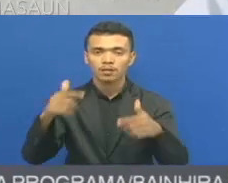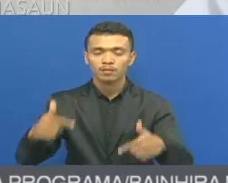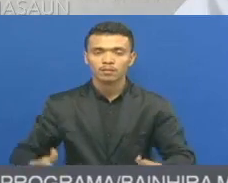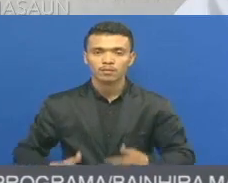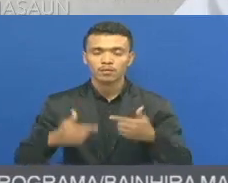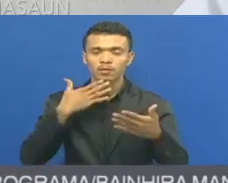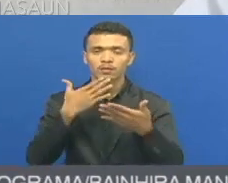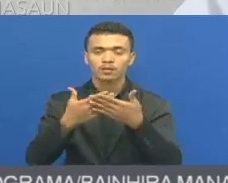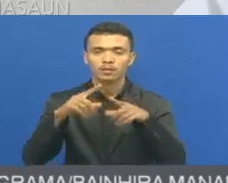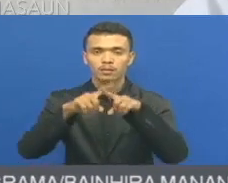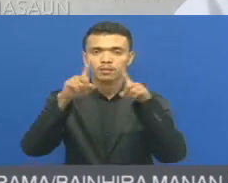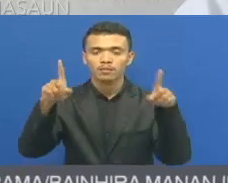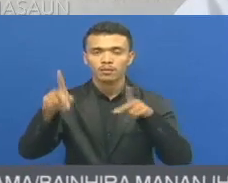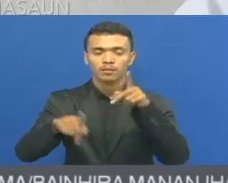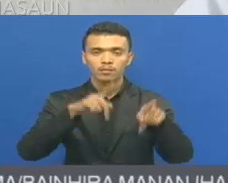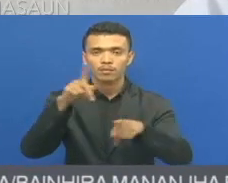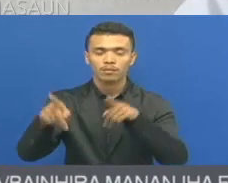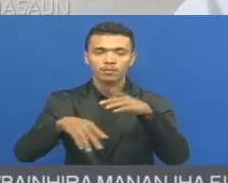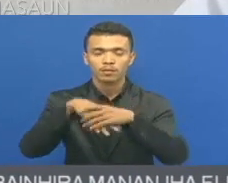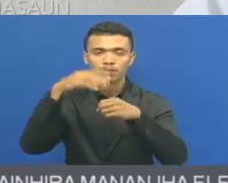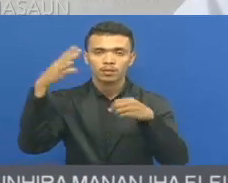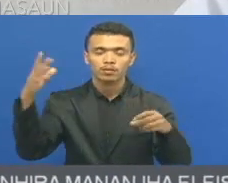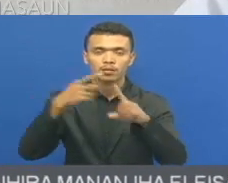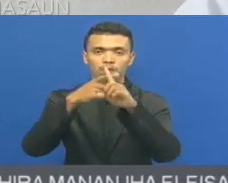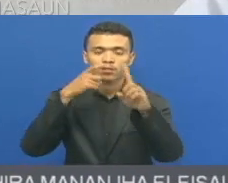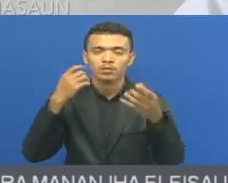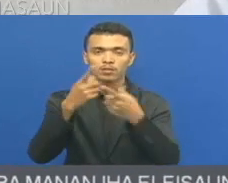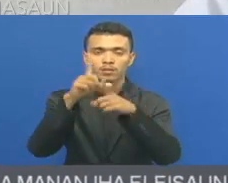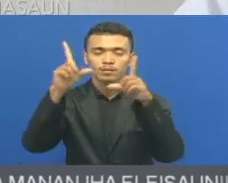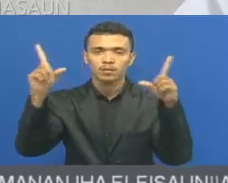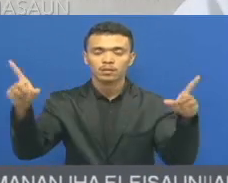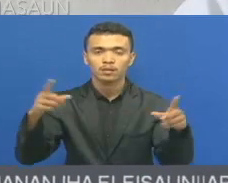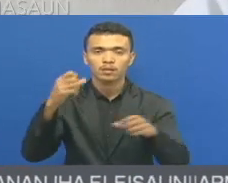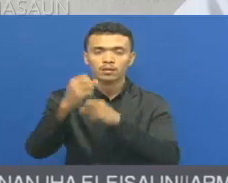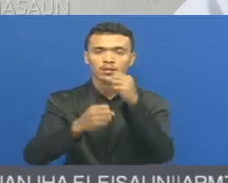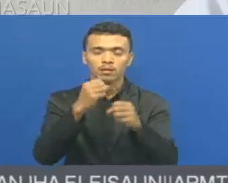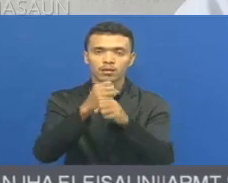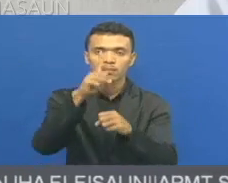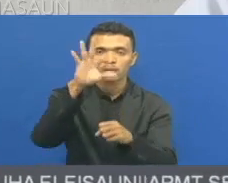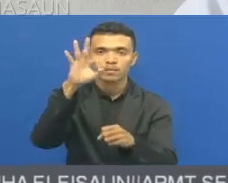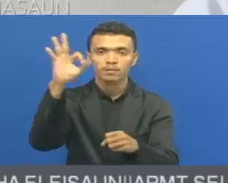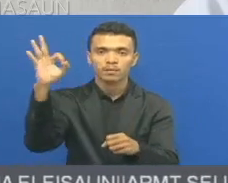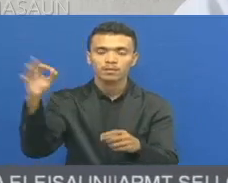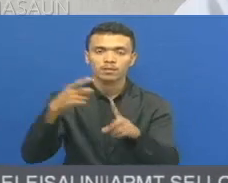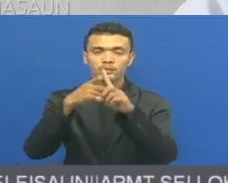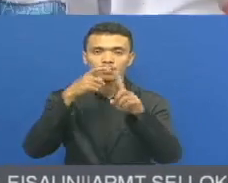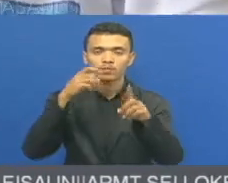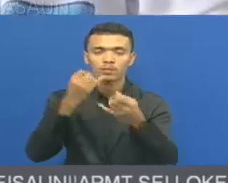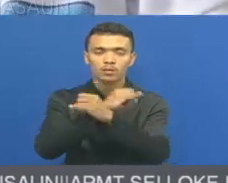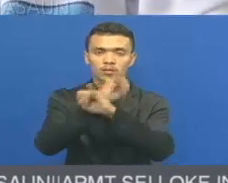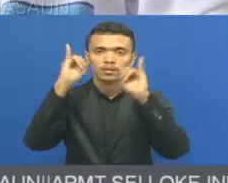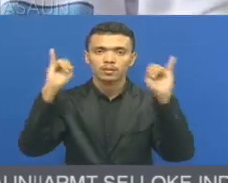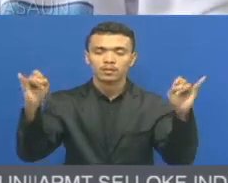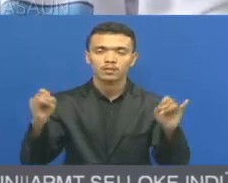povo, a nessa Coreia anteona, o se liberta anteona, em 1999, de o seu referendo nacional. E